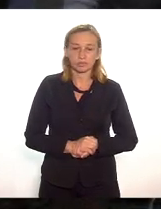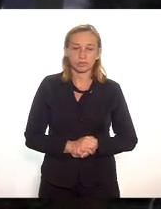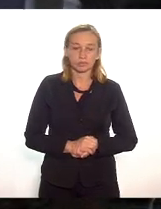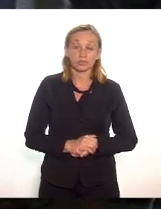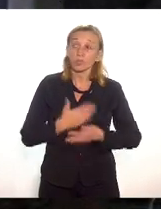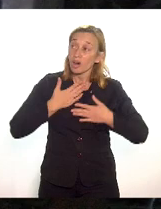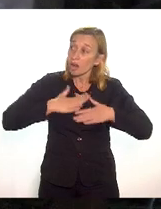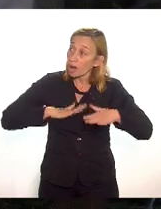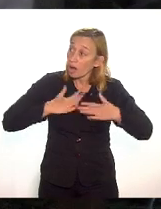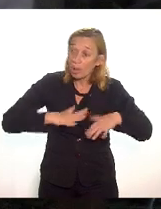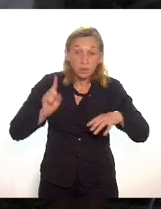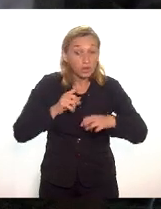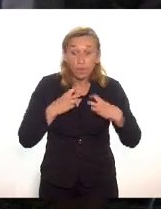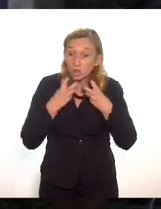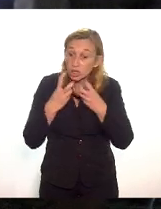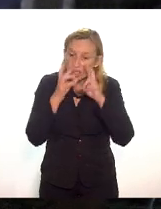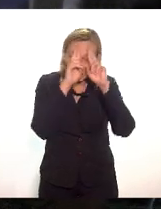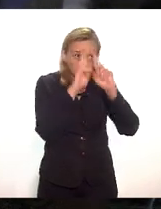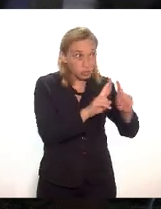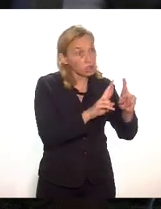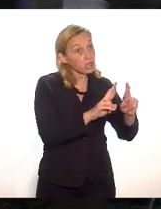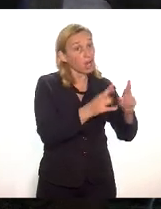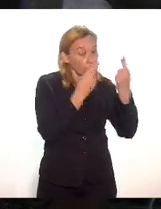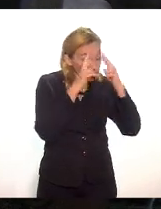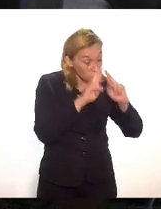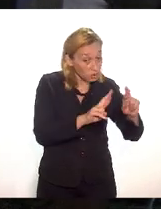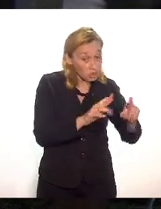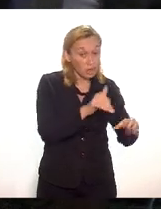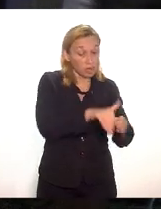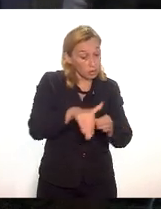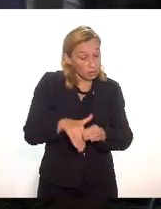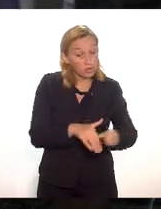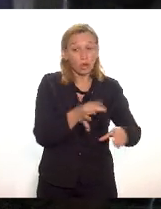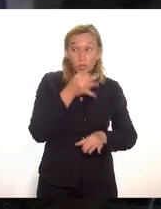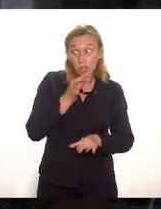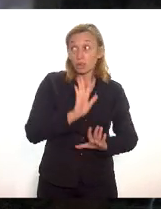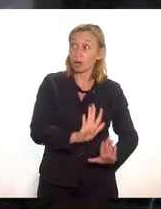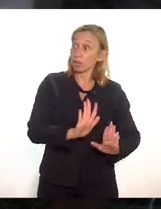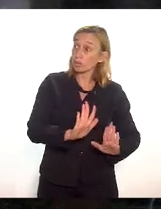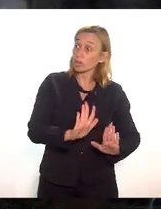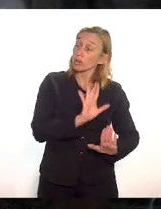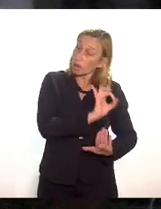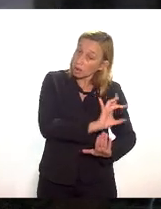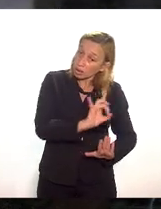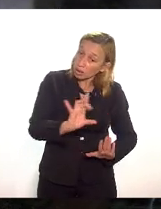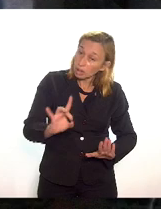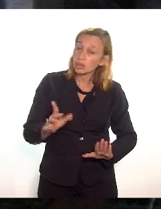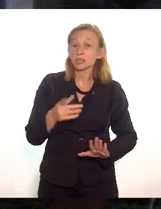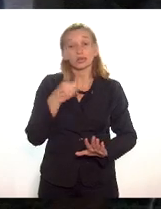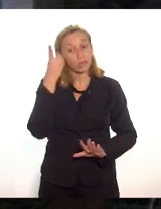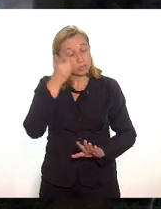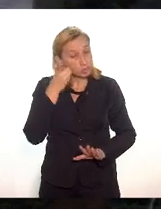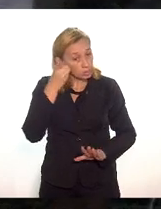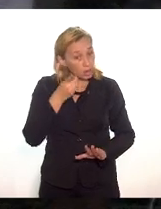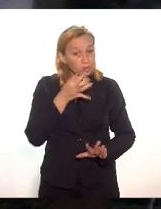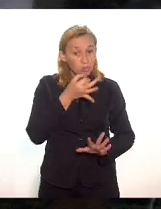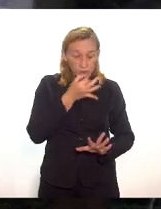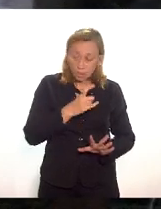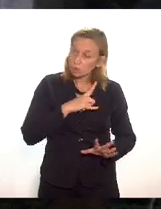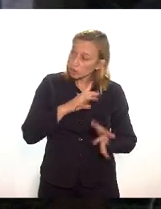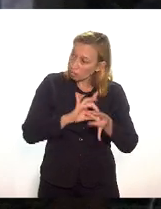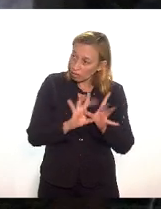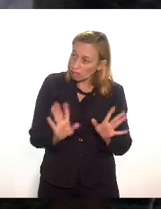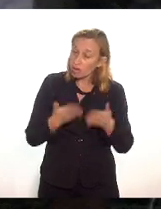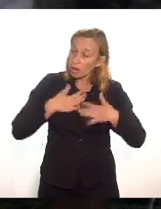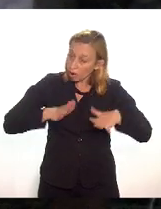Por favor, vamos respeitar cada voto, cada opinião de cada parlamentar. Por favor.